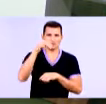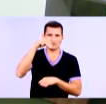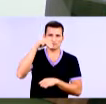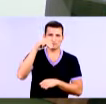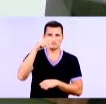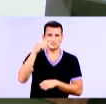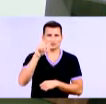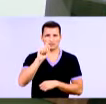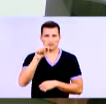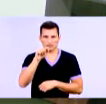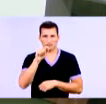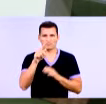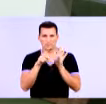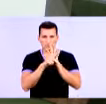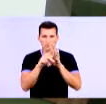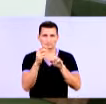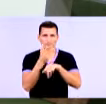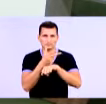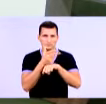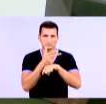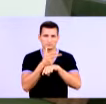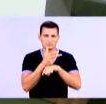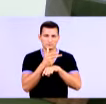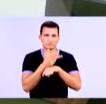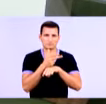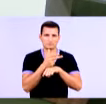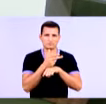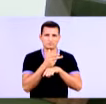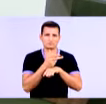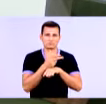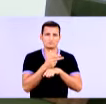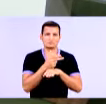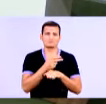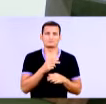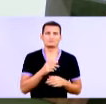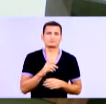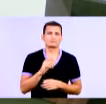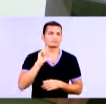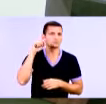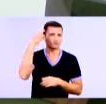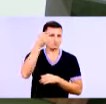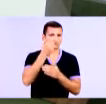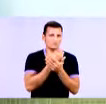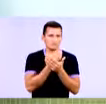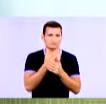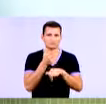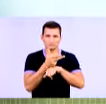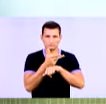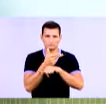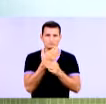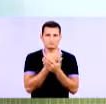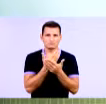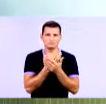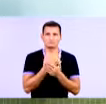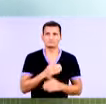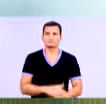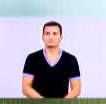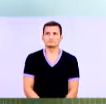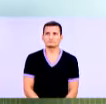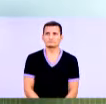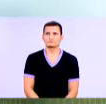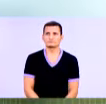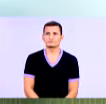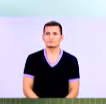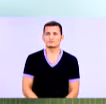uma extensão de vídeo, então é um treinamento que vamos seguir mais na frente, né? Certo. Tá bem. Eu gostaria